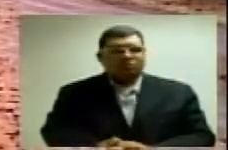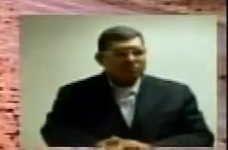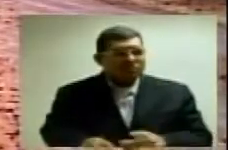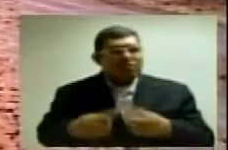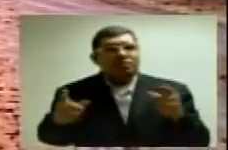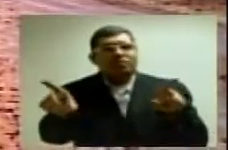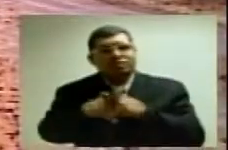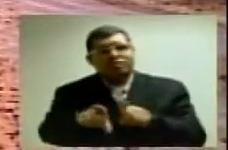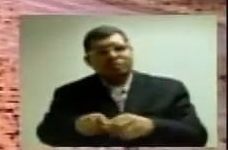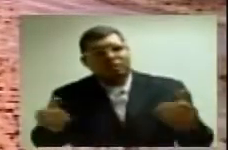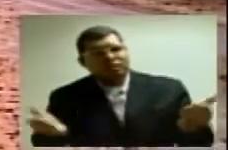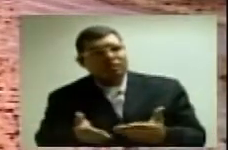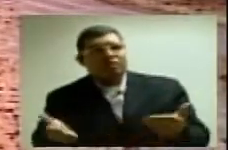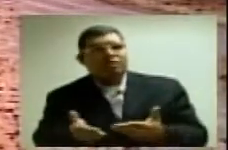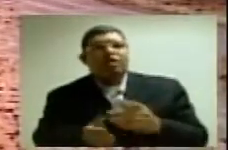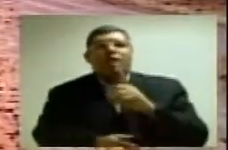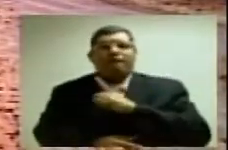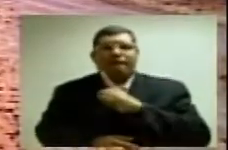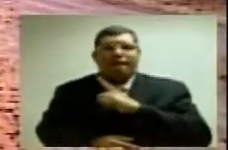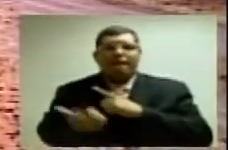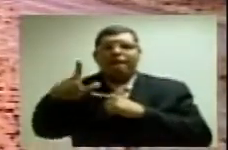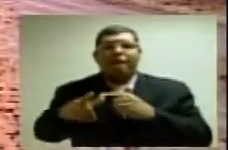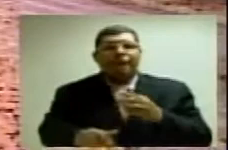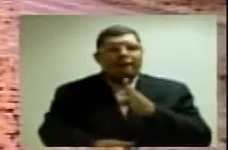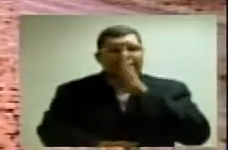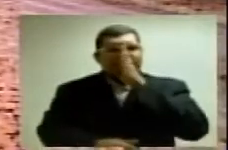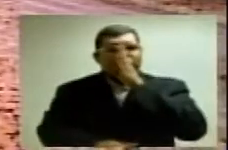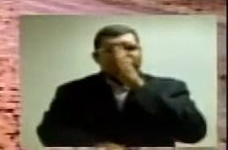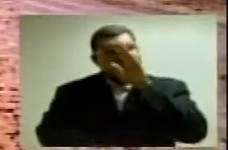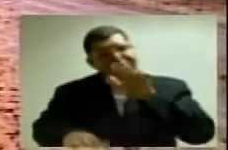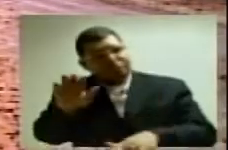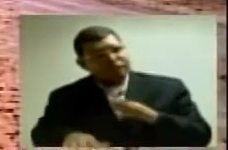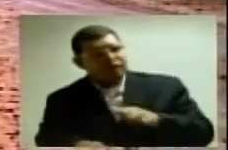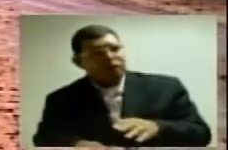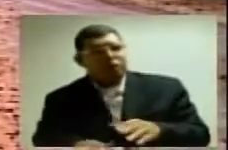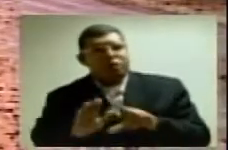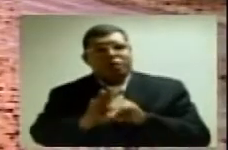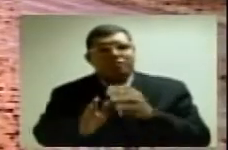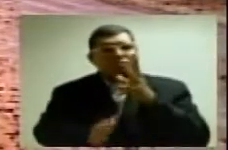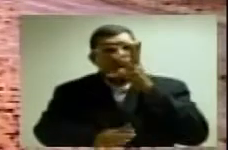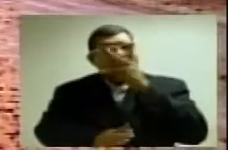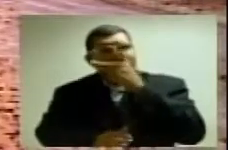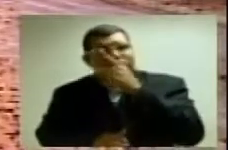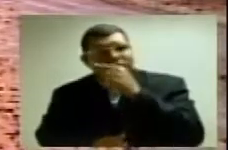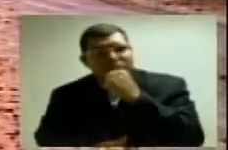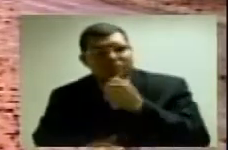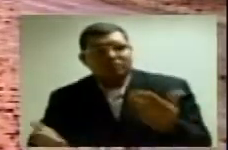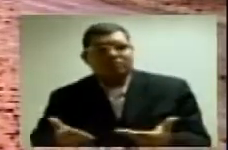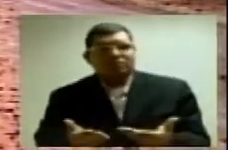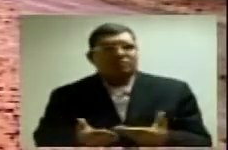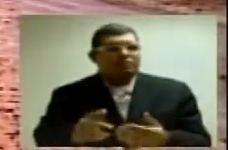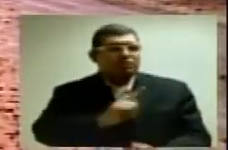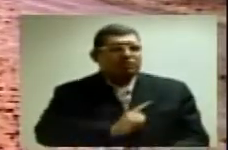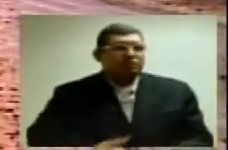Mas também há uma omissão, ou pelo menos uma lentidão, por parte